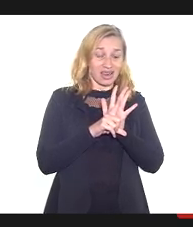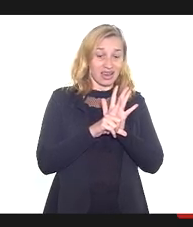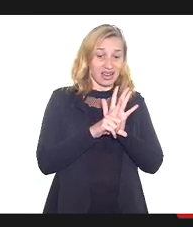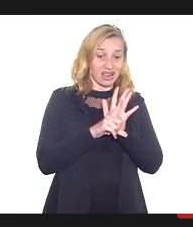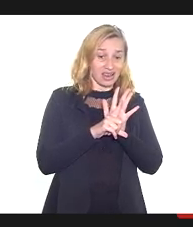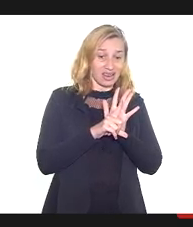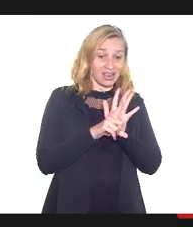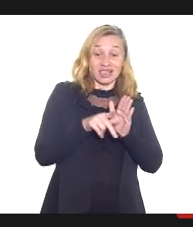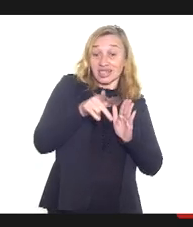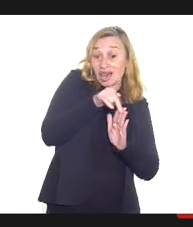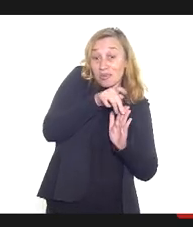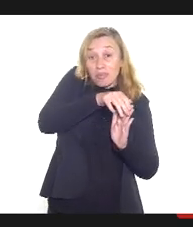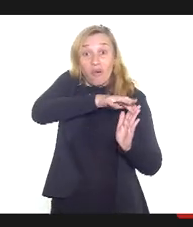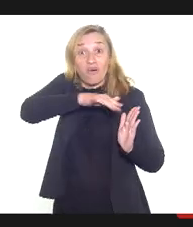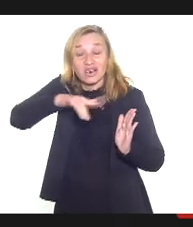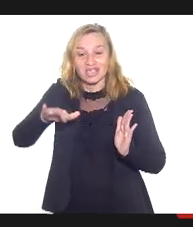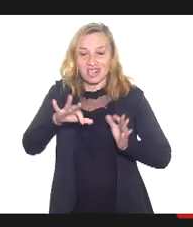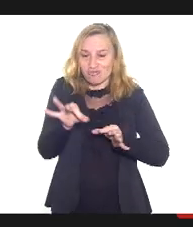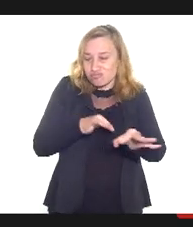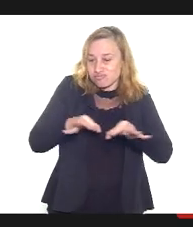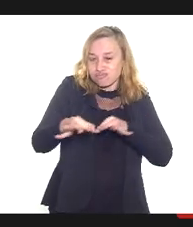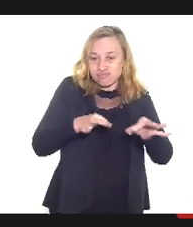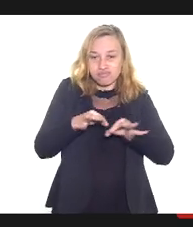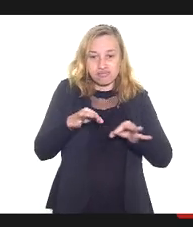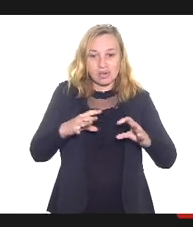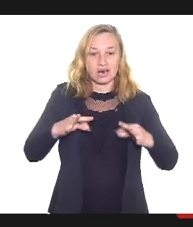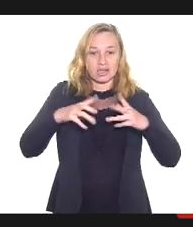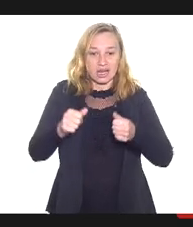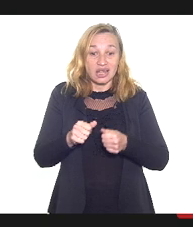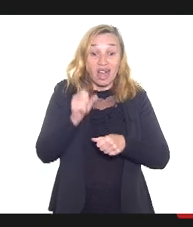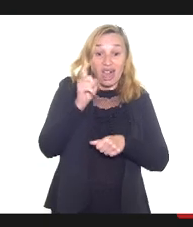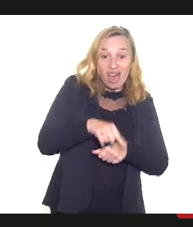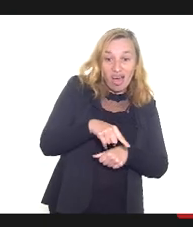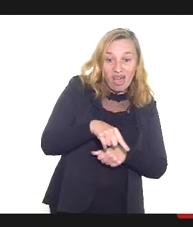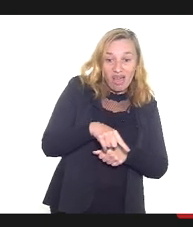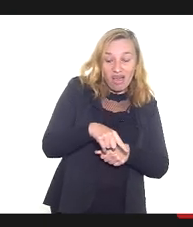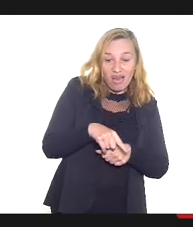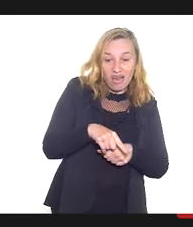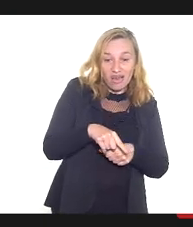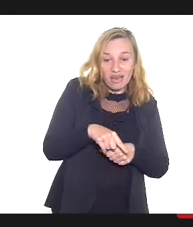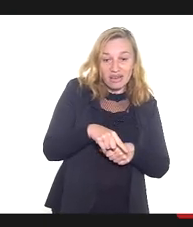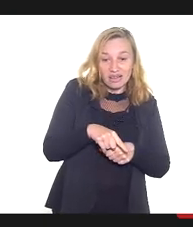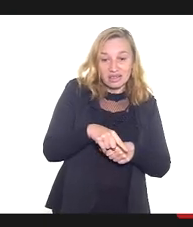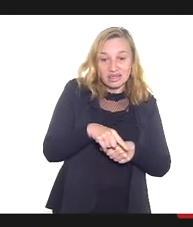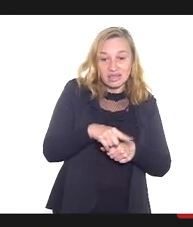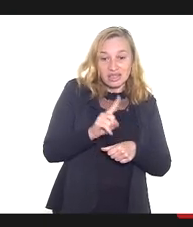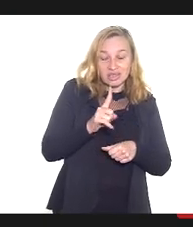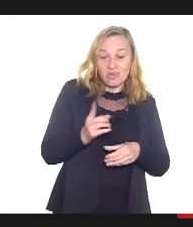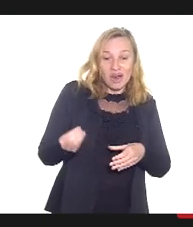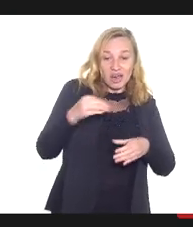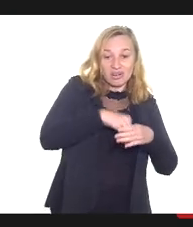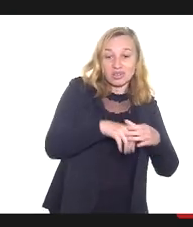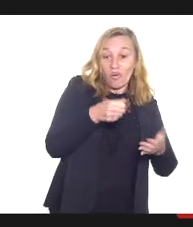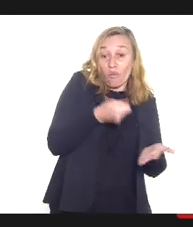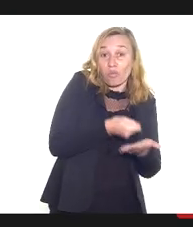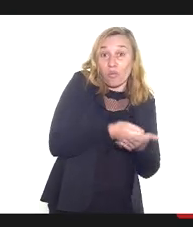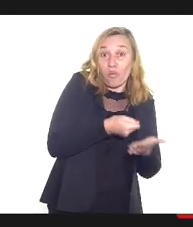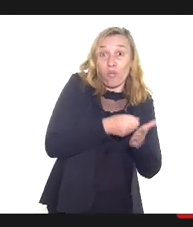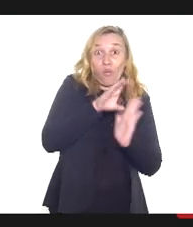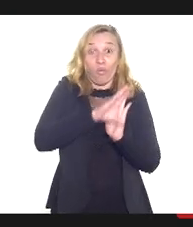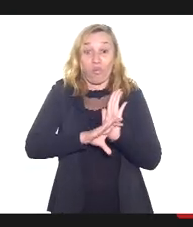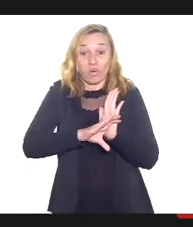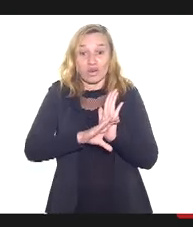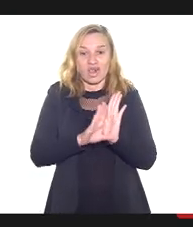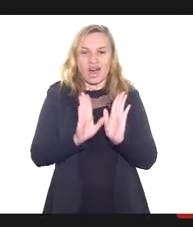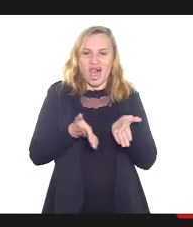na portaria que organiza os itinerários, é finalidade da educação, não é componente curricular obrigatório e que